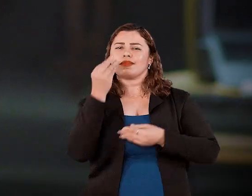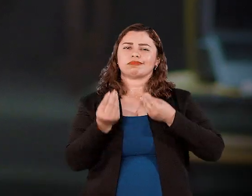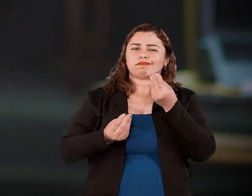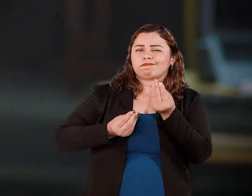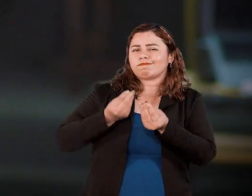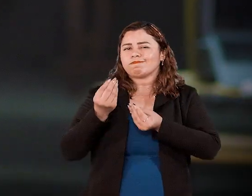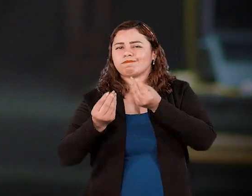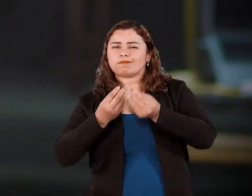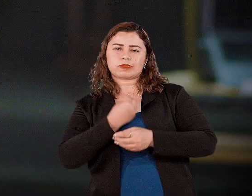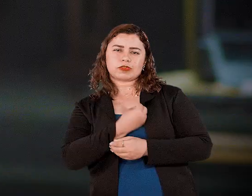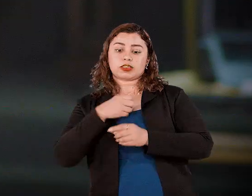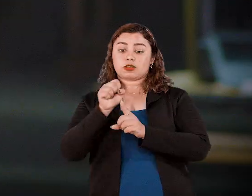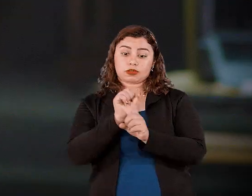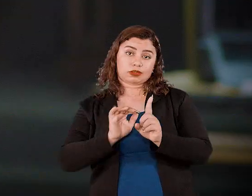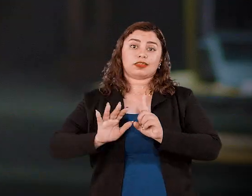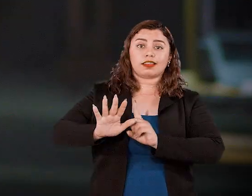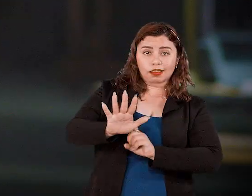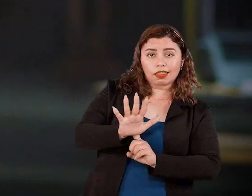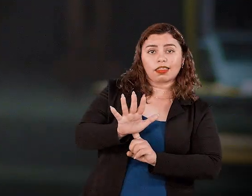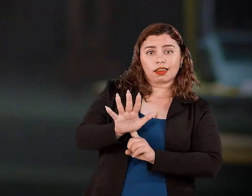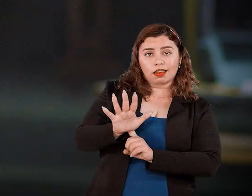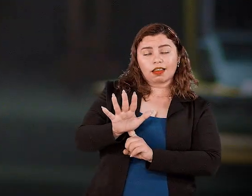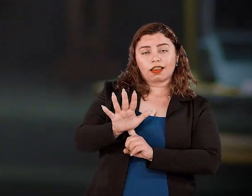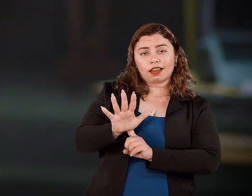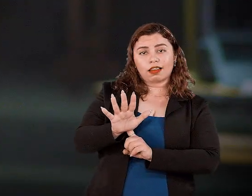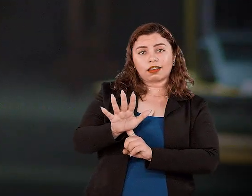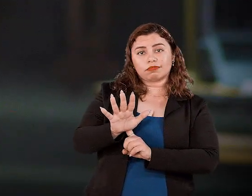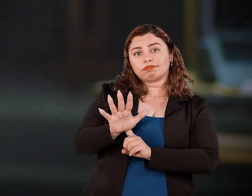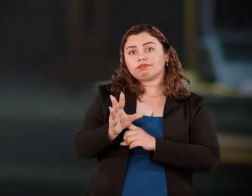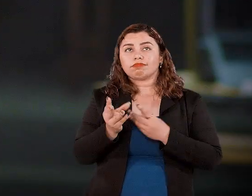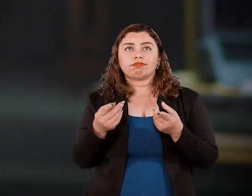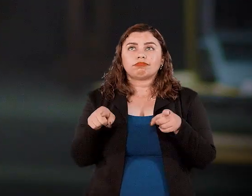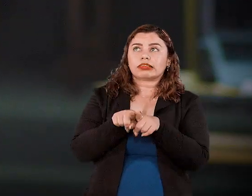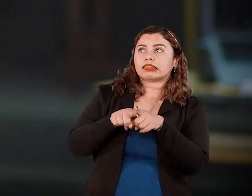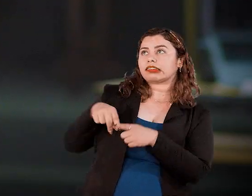ele aprende a lidar e a